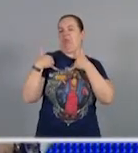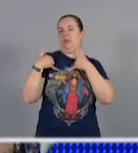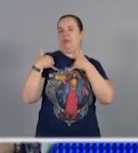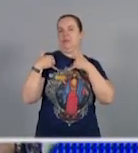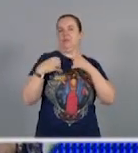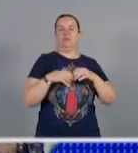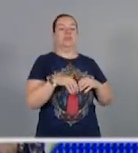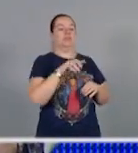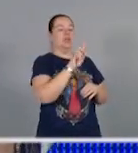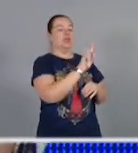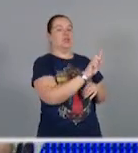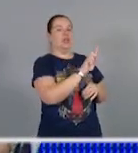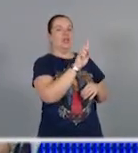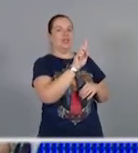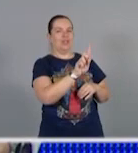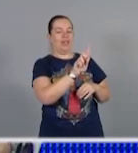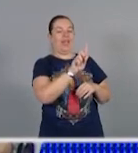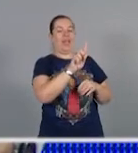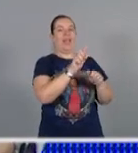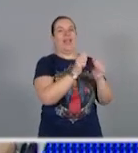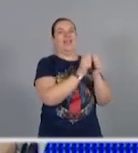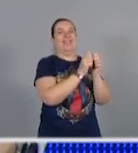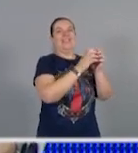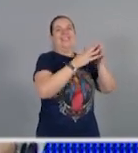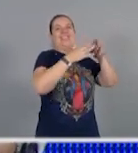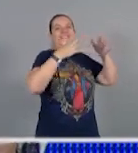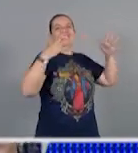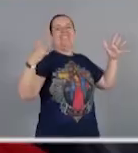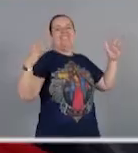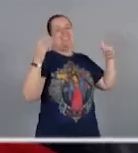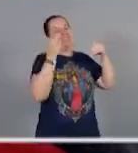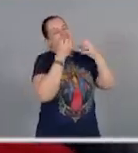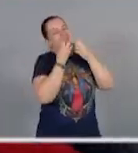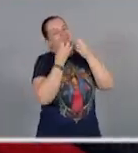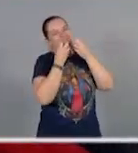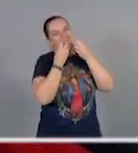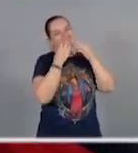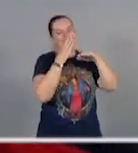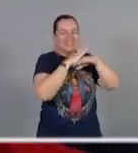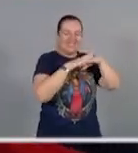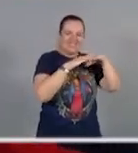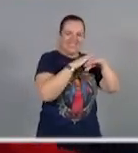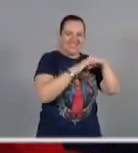GG, grande e generoso.